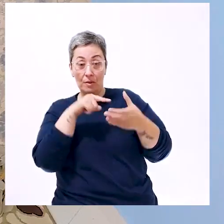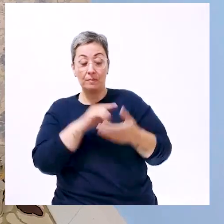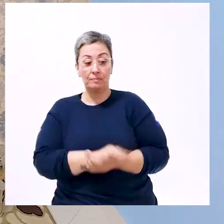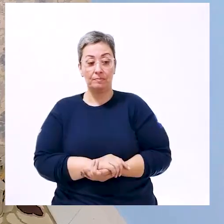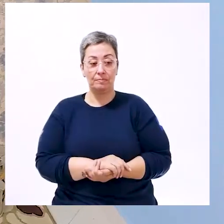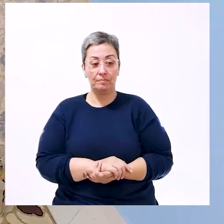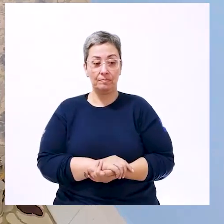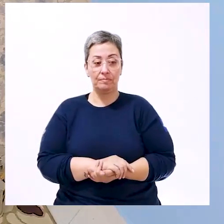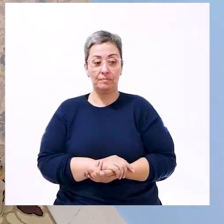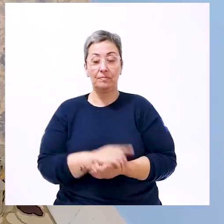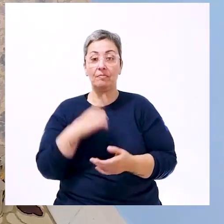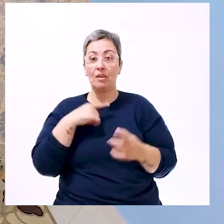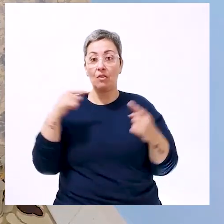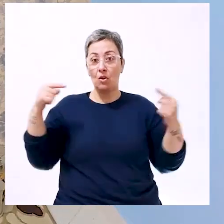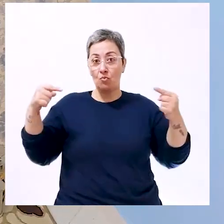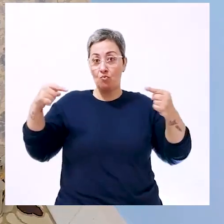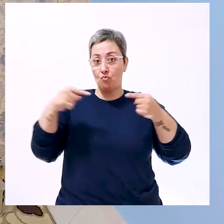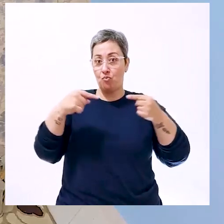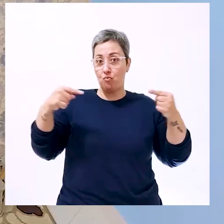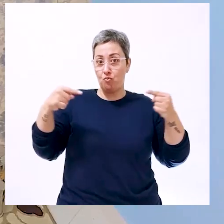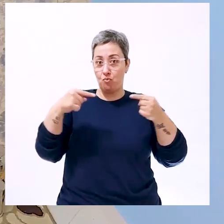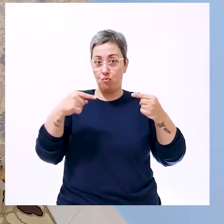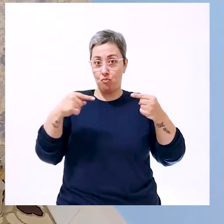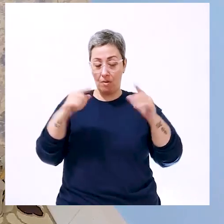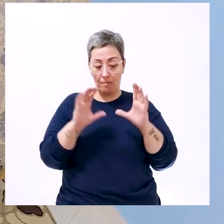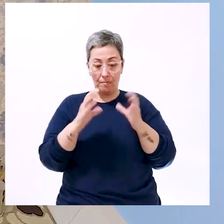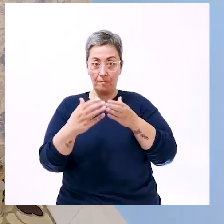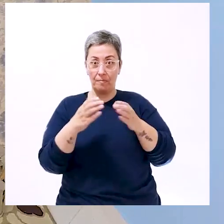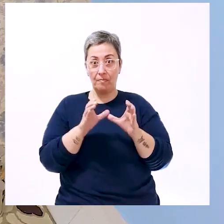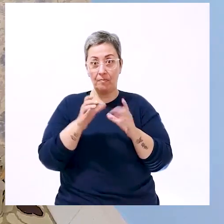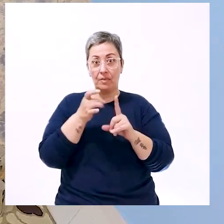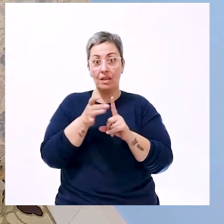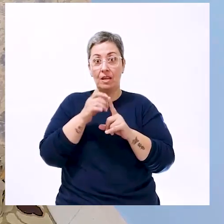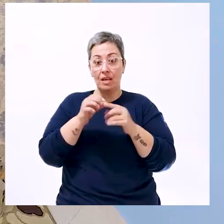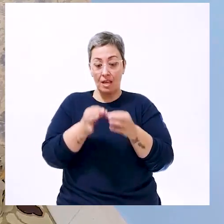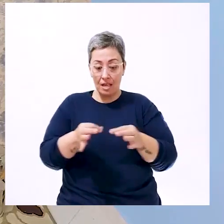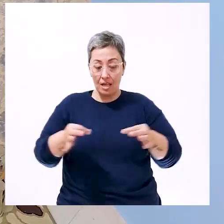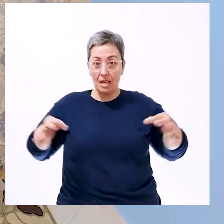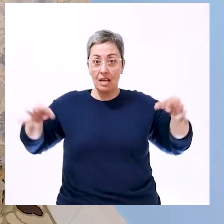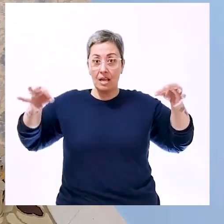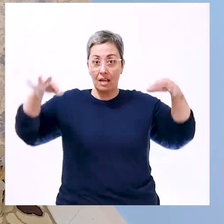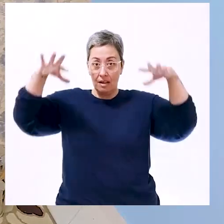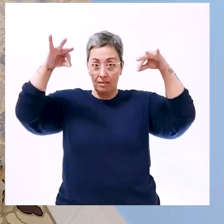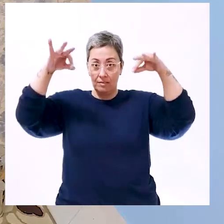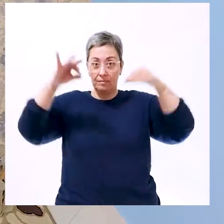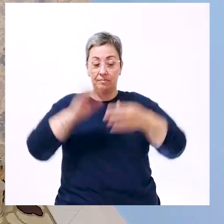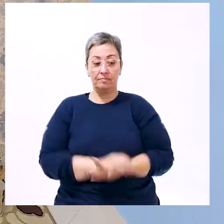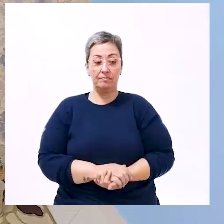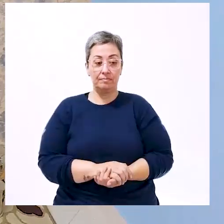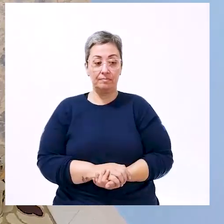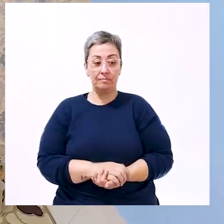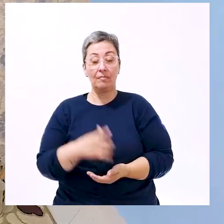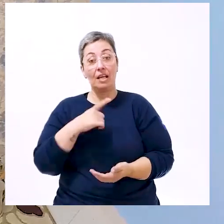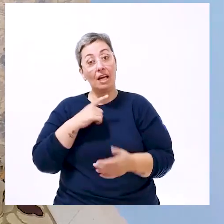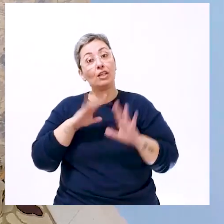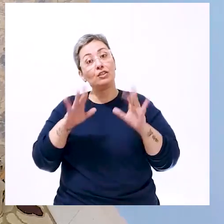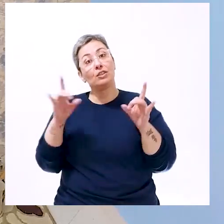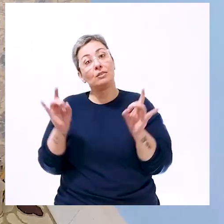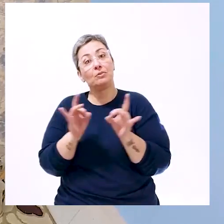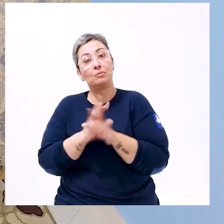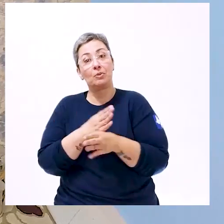lateral, tá vendo? Fazer 2 furinhos na lateral da lata e amarrar o varal.